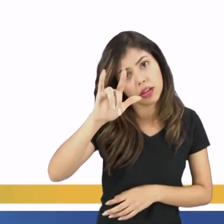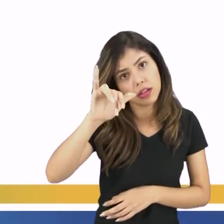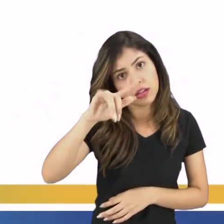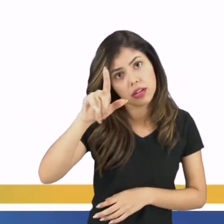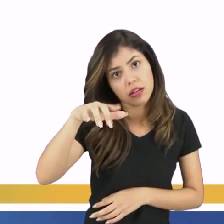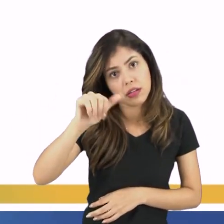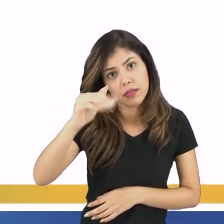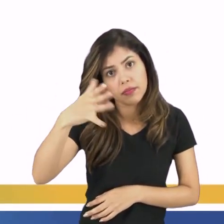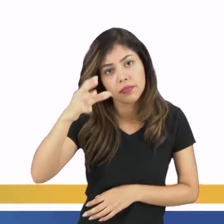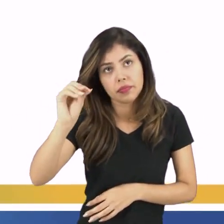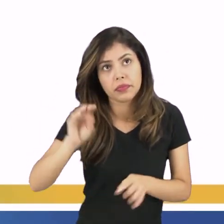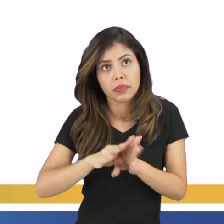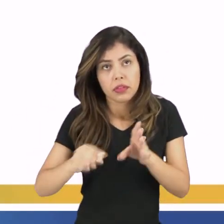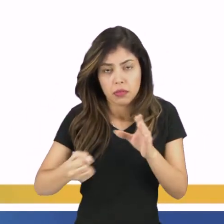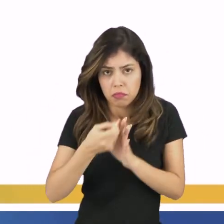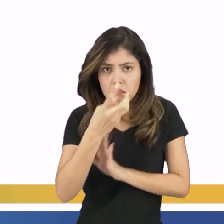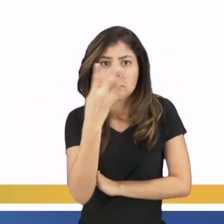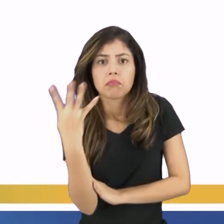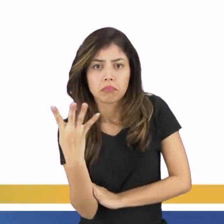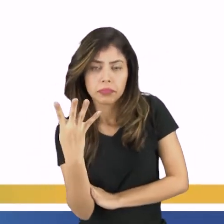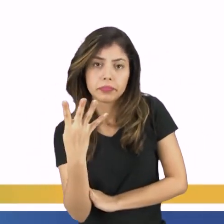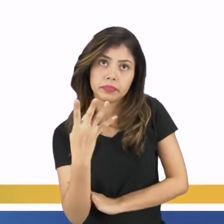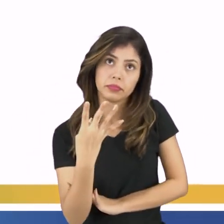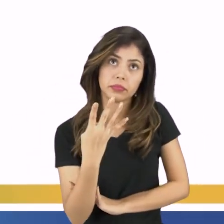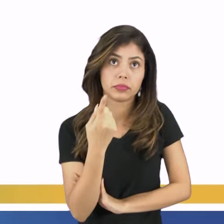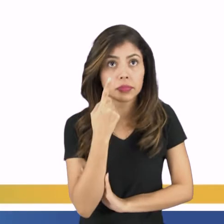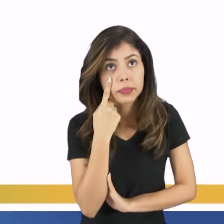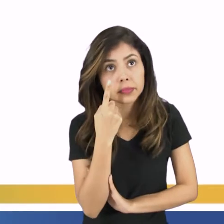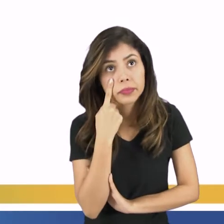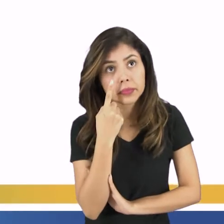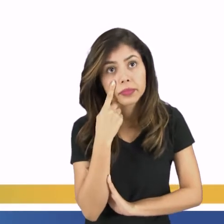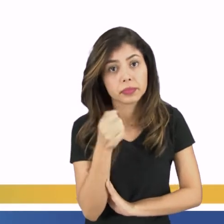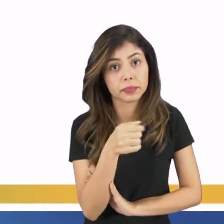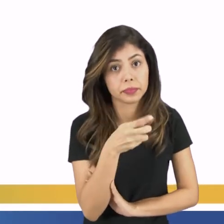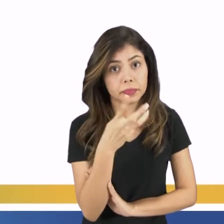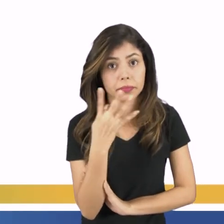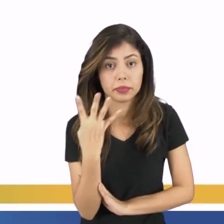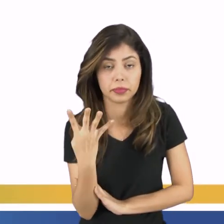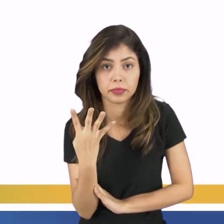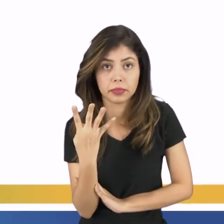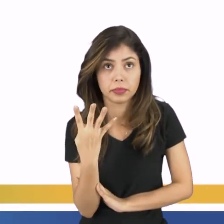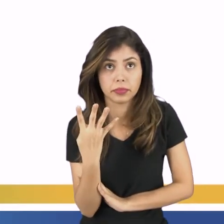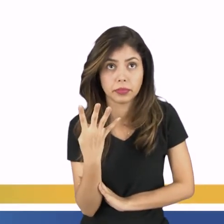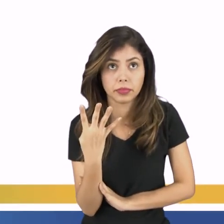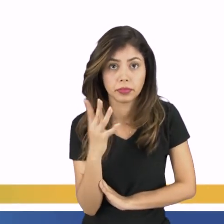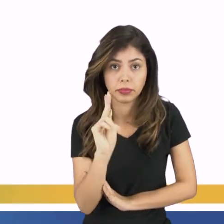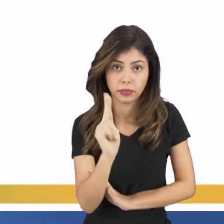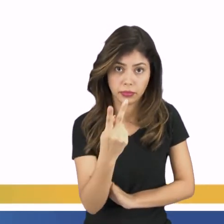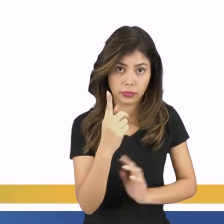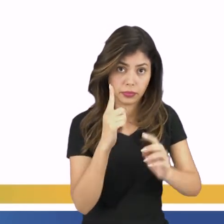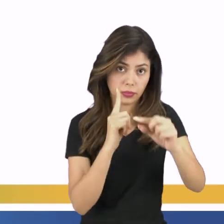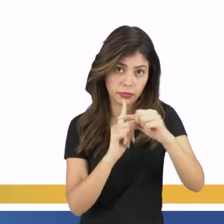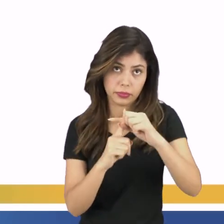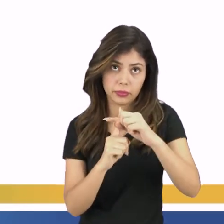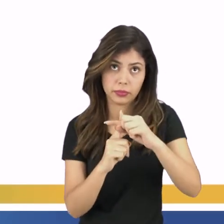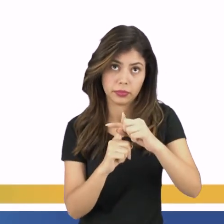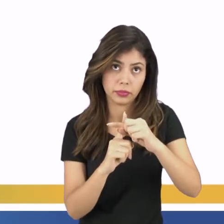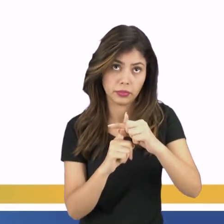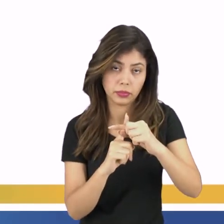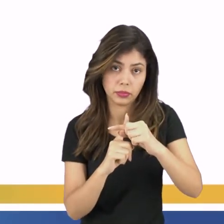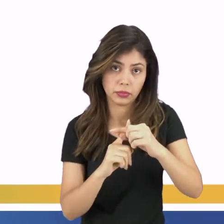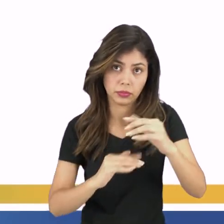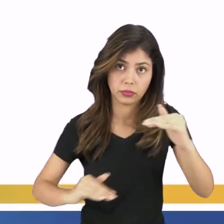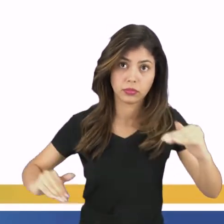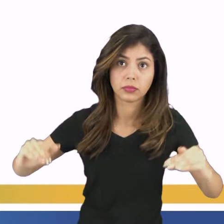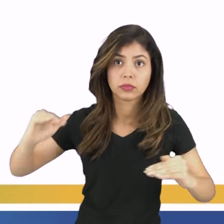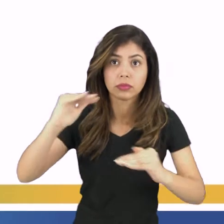parcial, onde a quantidade, só olhando aqui, ó, a quantidade de H+ for superior